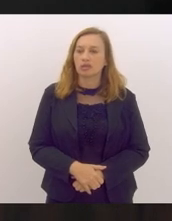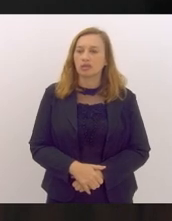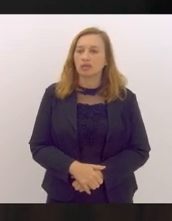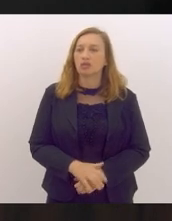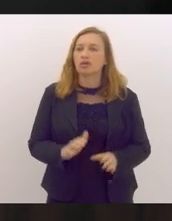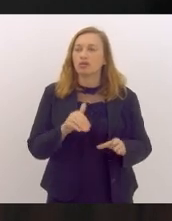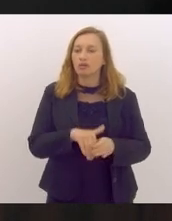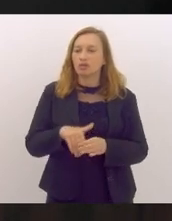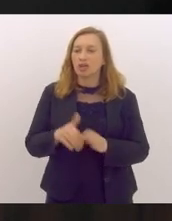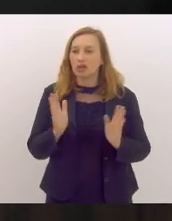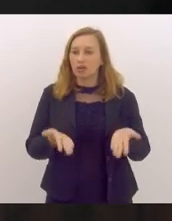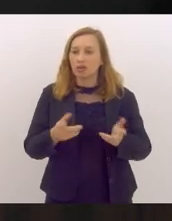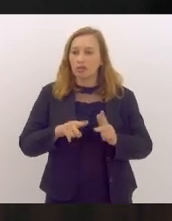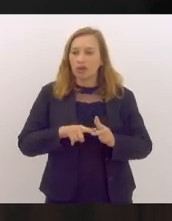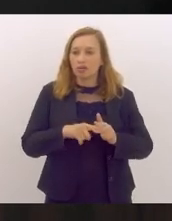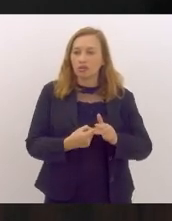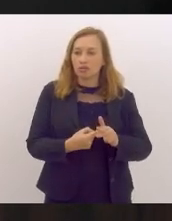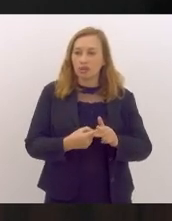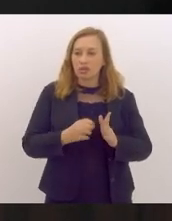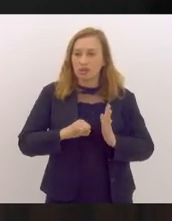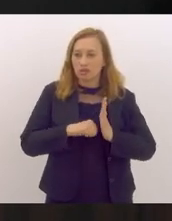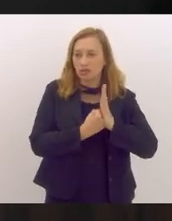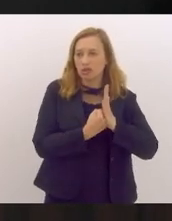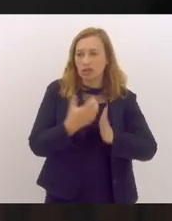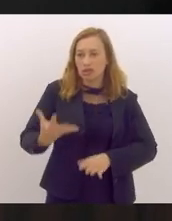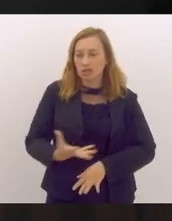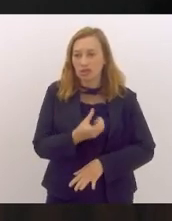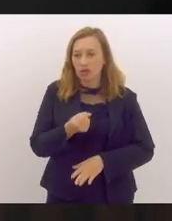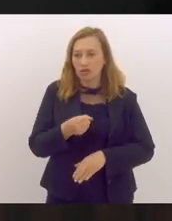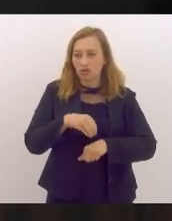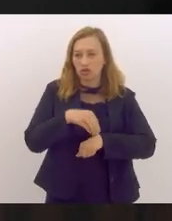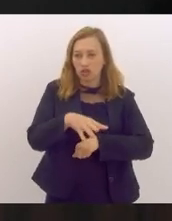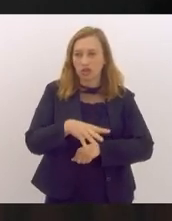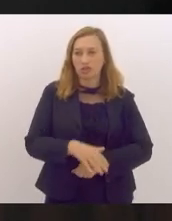Vamos votar agora pela manutenção do veto, salvo os destaques.